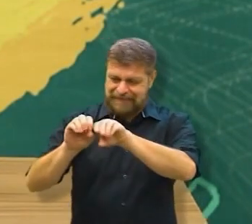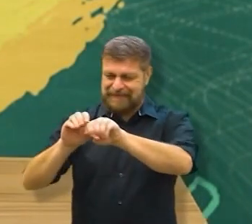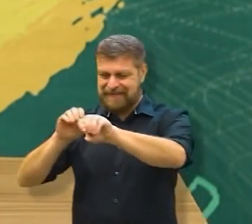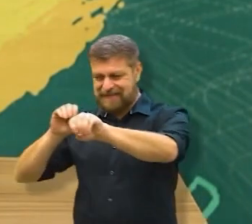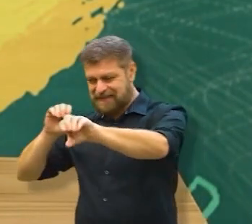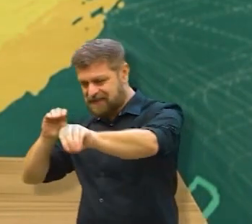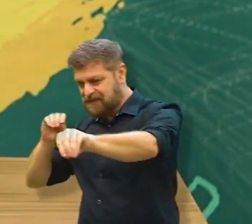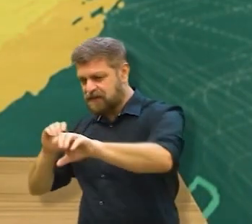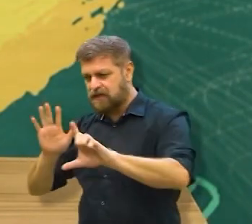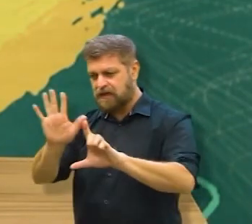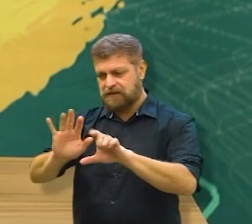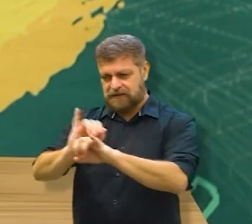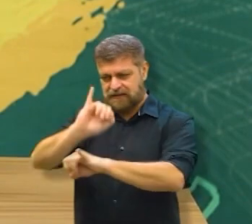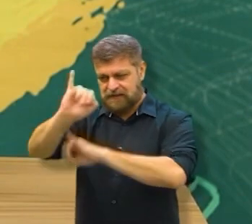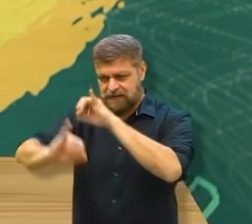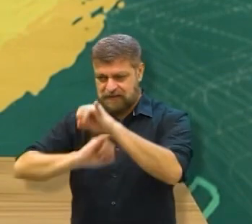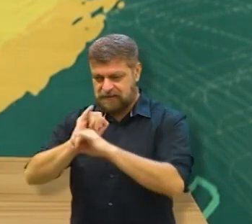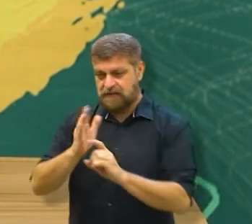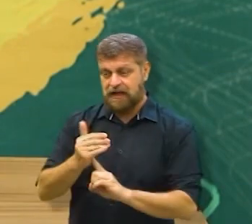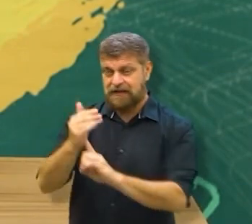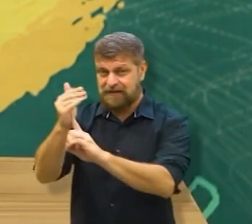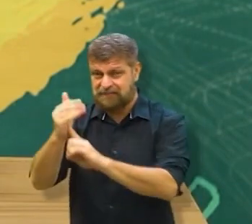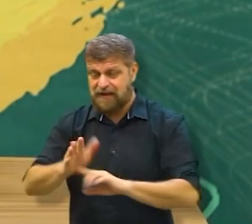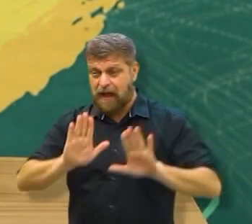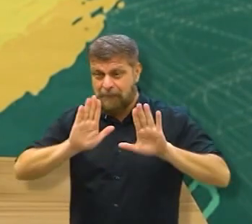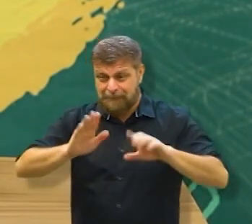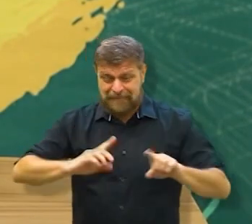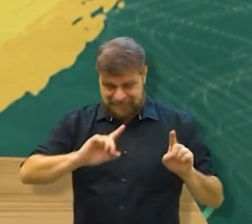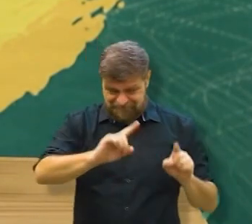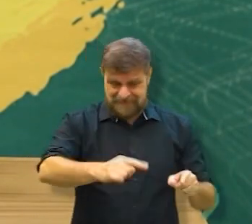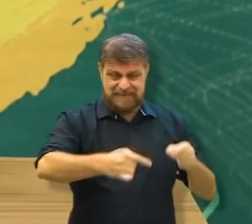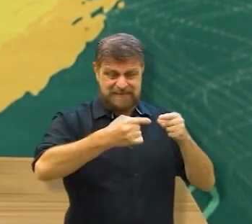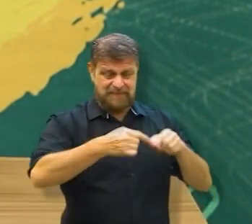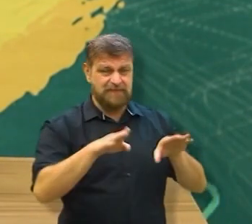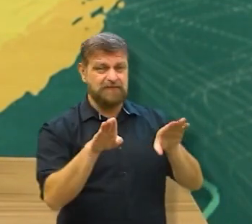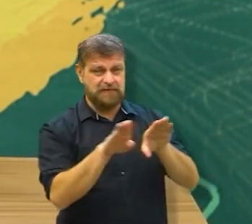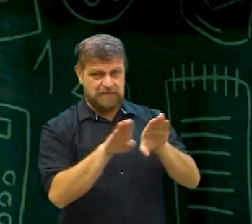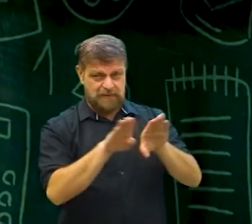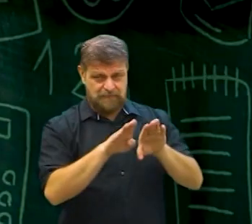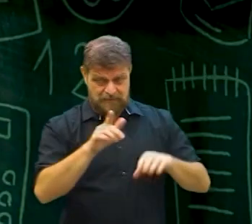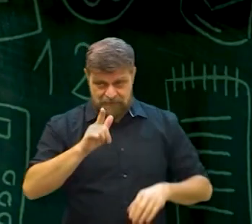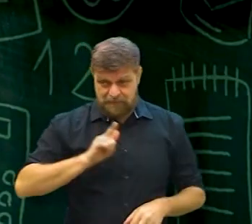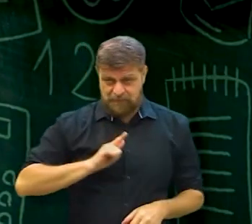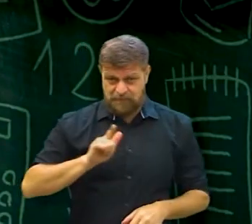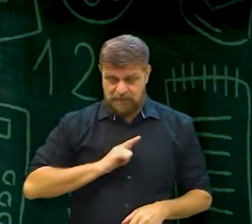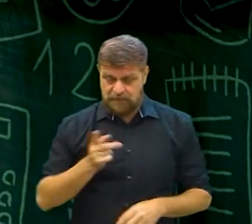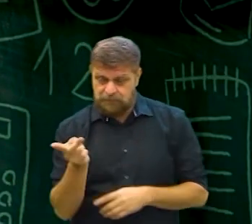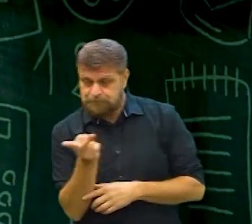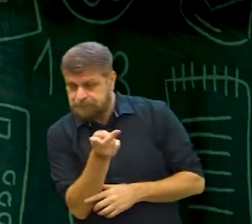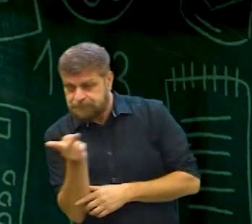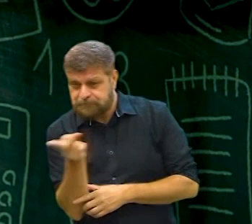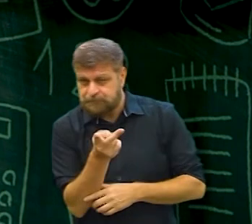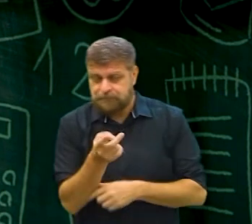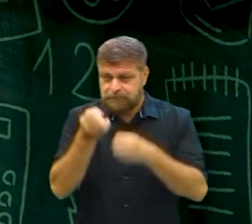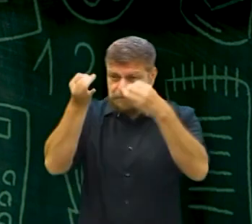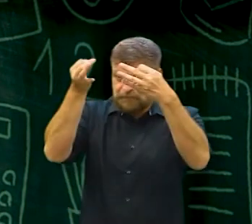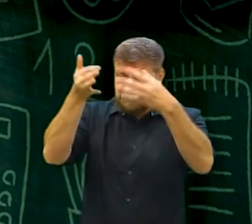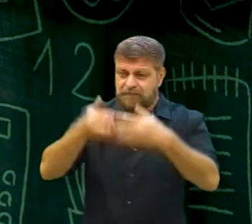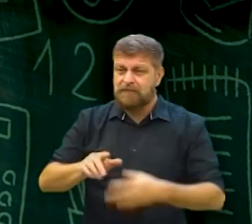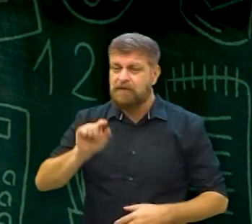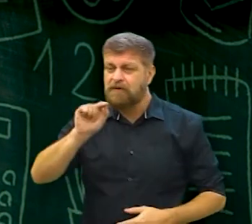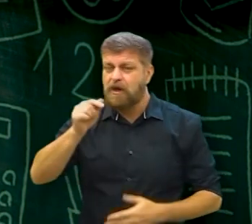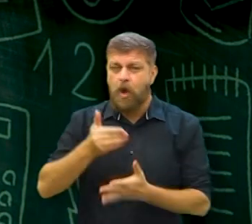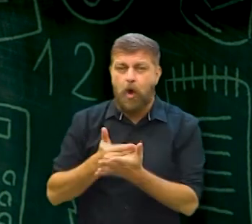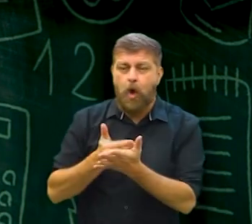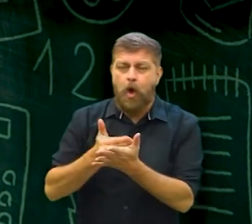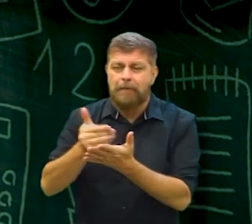ensino à distância, questão de tecnologia, porém desafios também, né, Ismael? Eu gostaria que você falasse a respeito